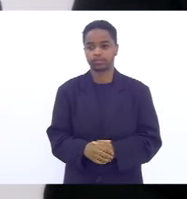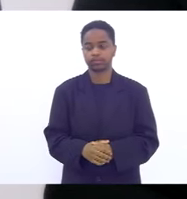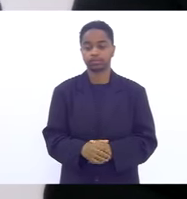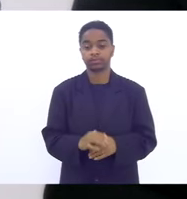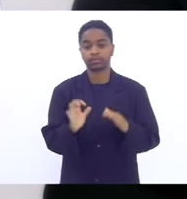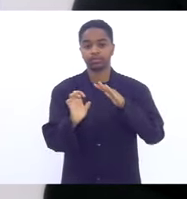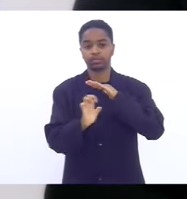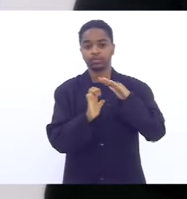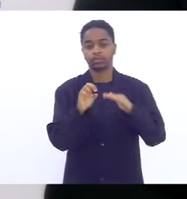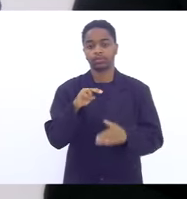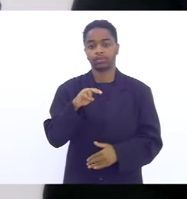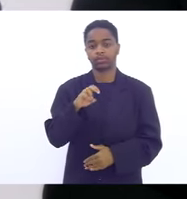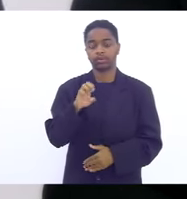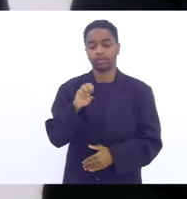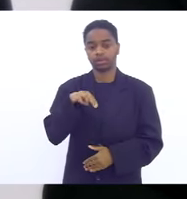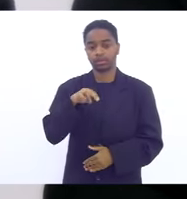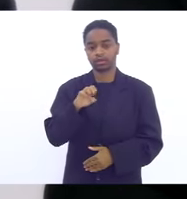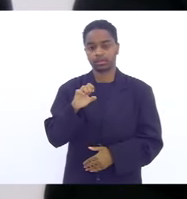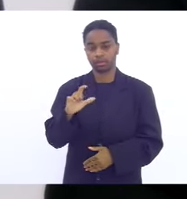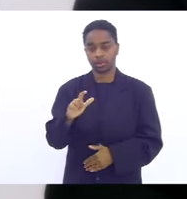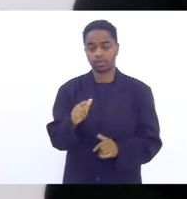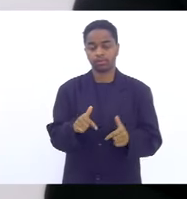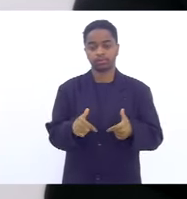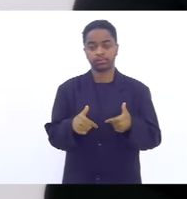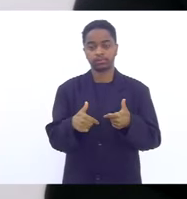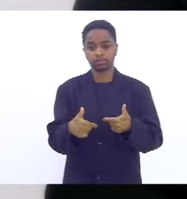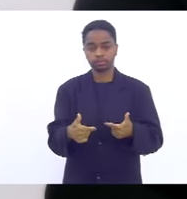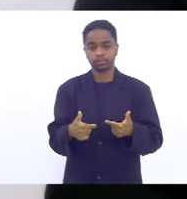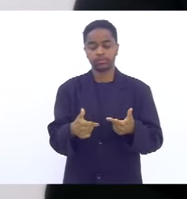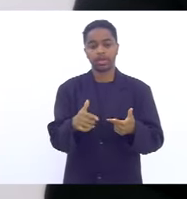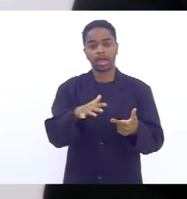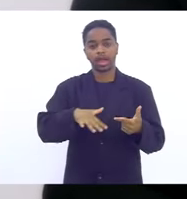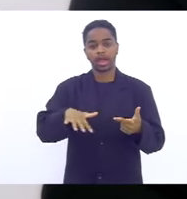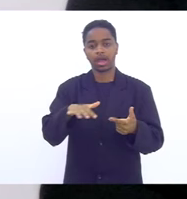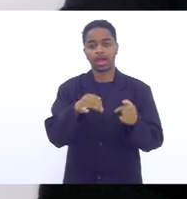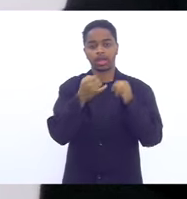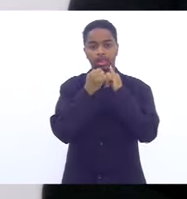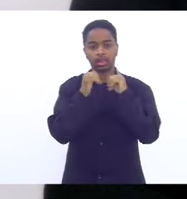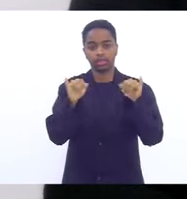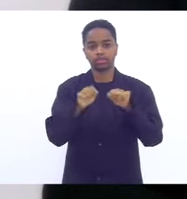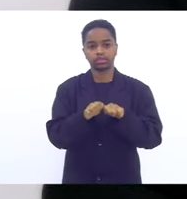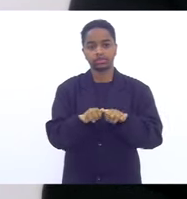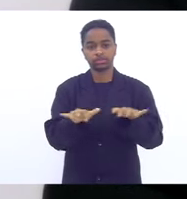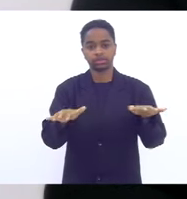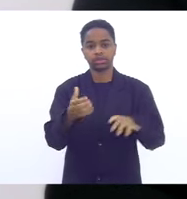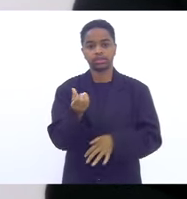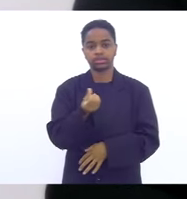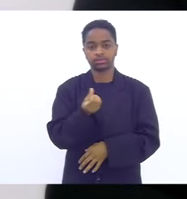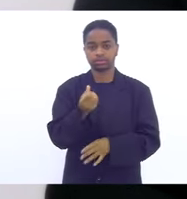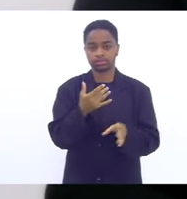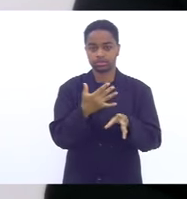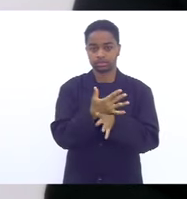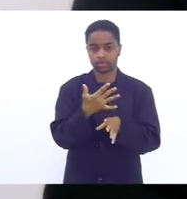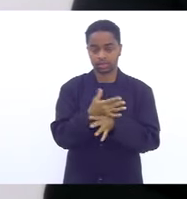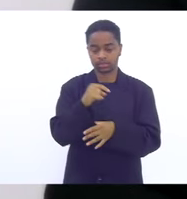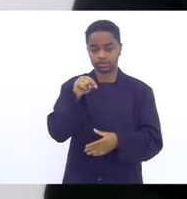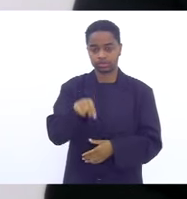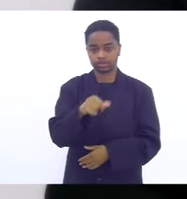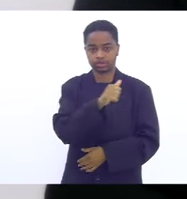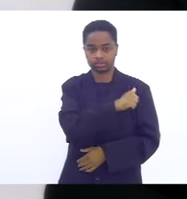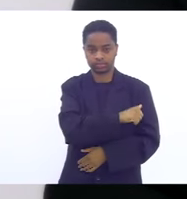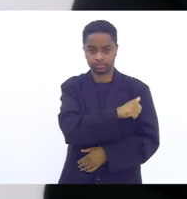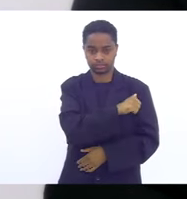A concessionária Enel atua na prestação de serviço de distribuição de energia elétrica em 66 municípios do estado do Rio de